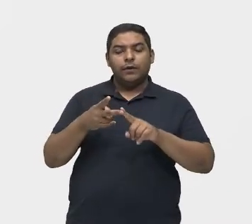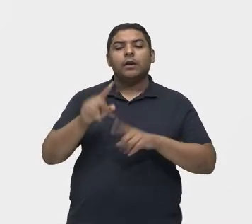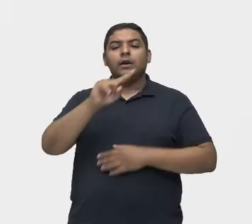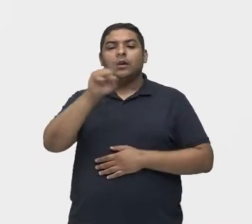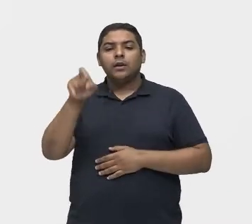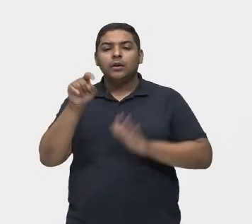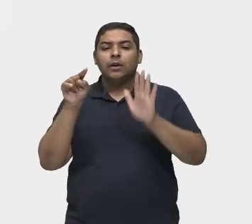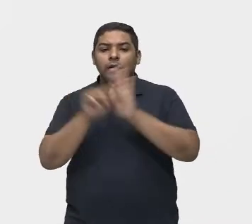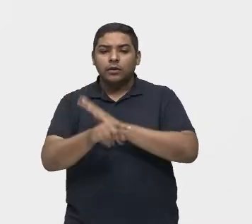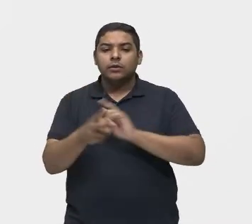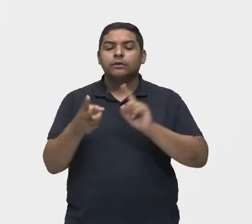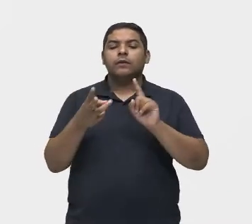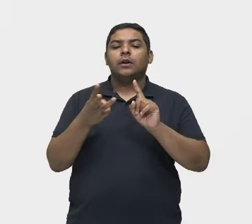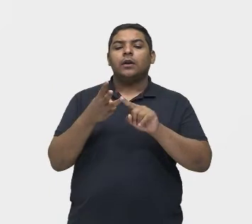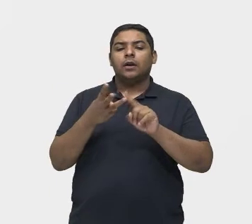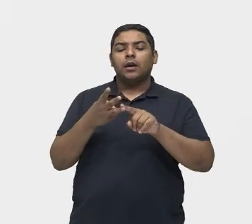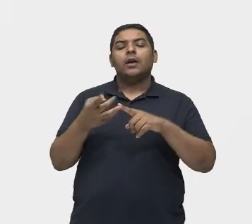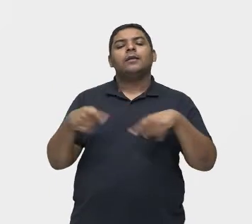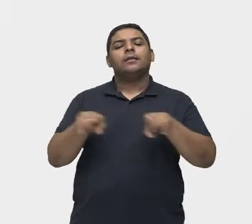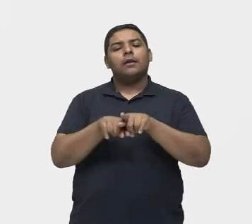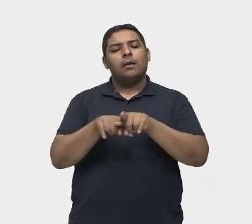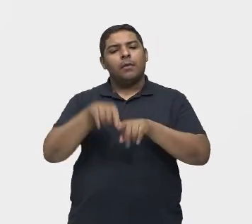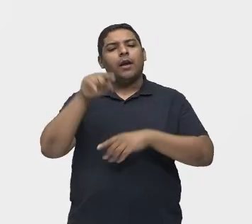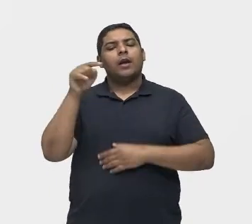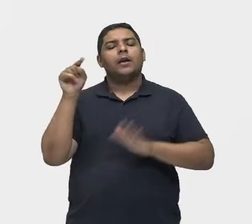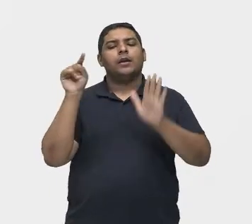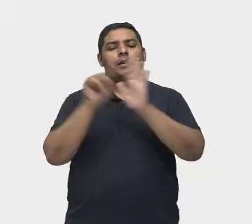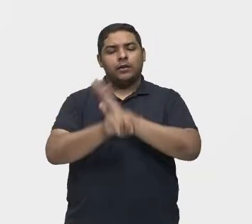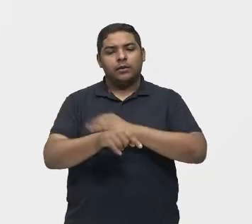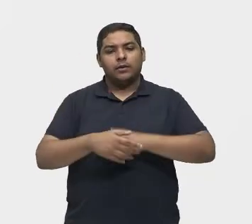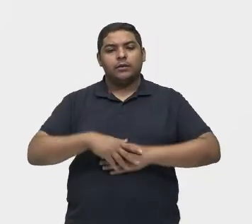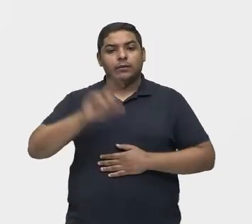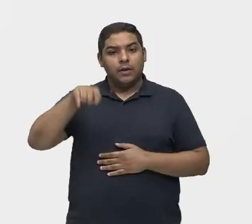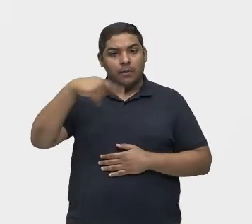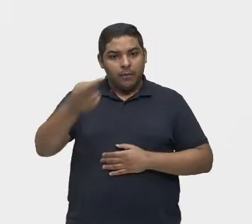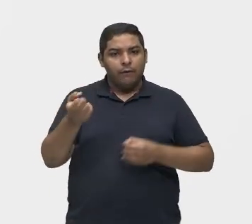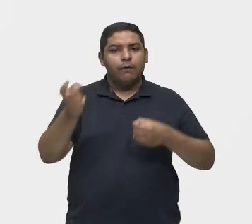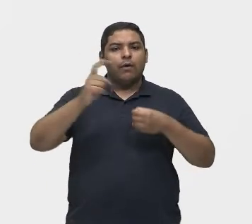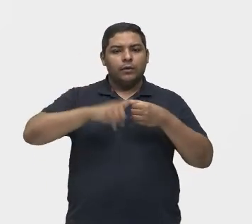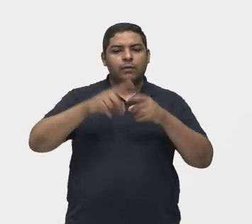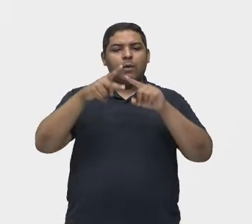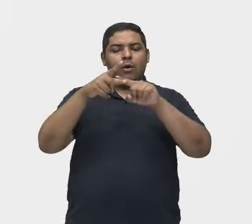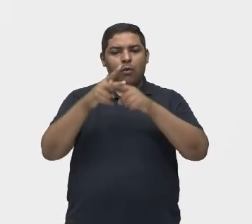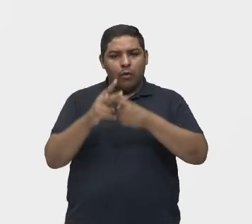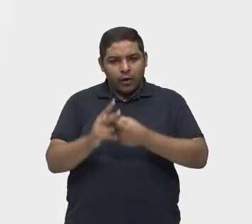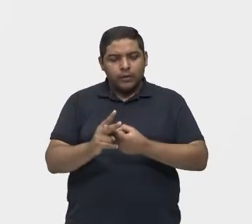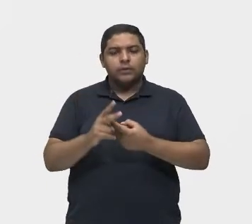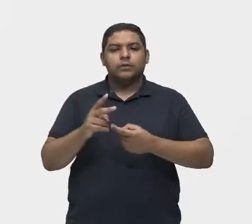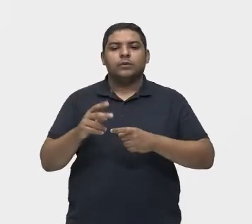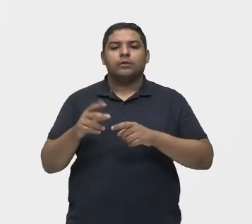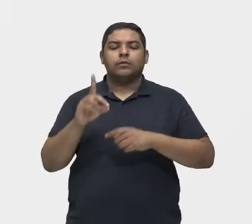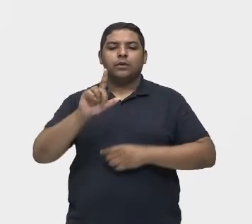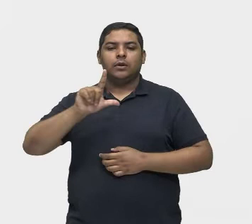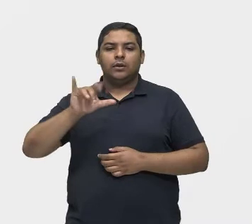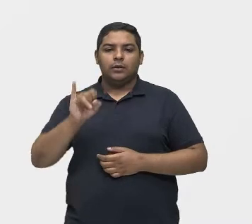forma interrogativa. Então, serão uns minutos aí para responder. Na sequência, nós voltamos aí com a correção da nossa DLI.